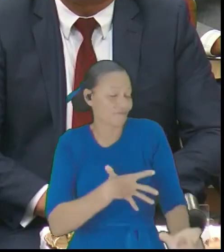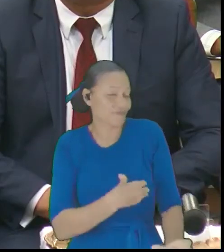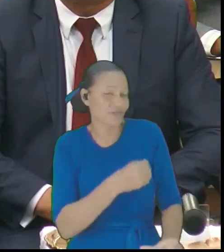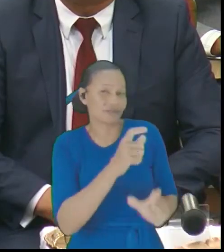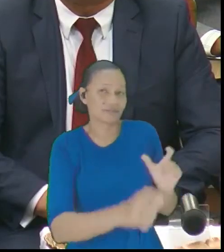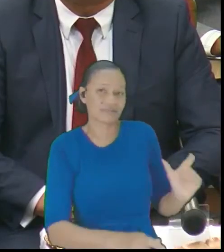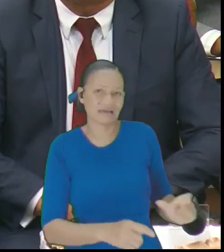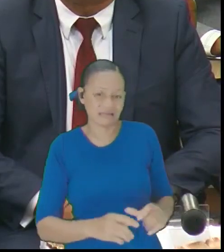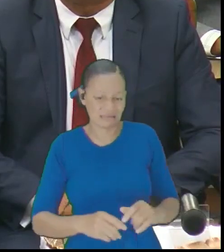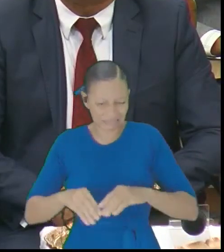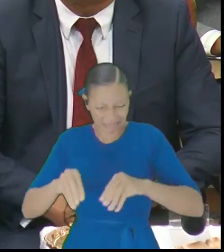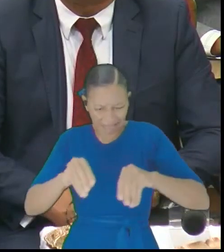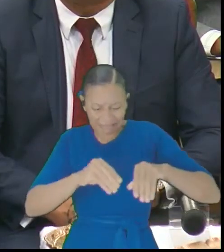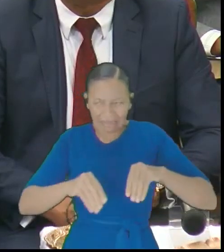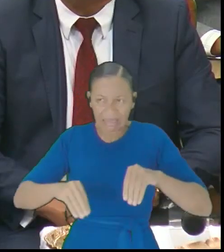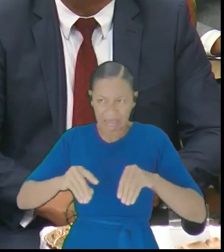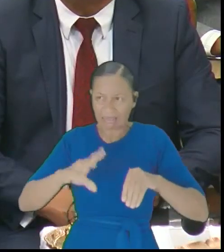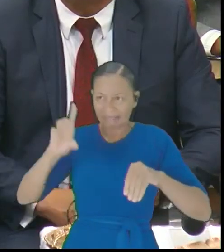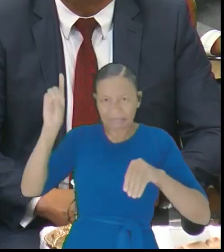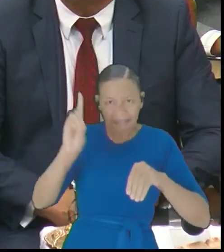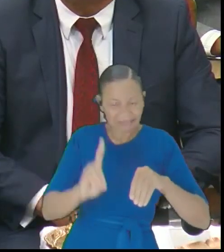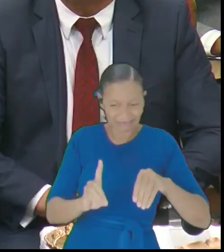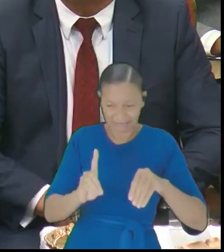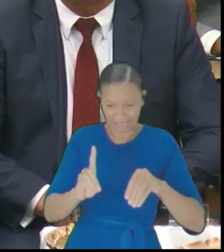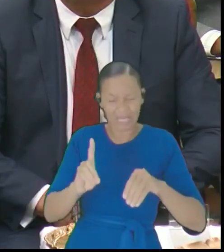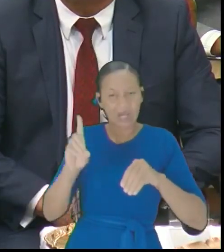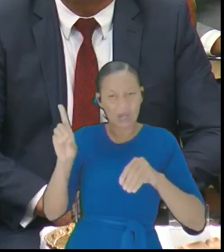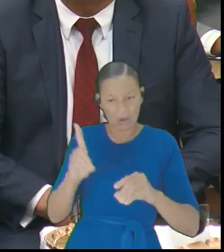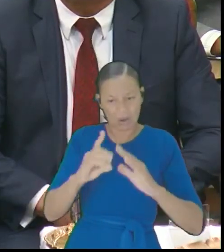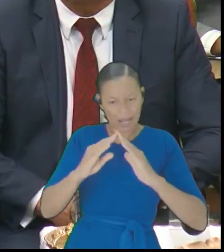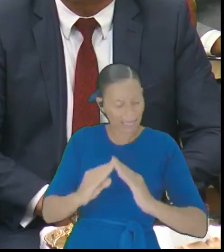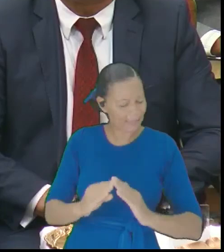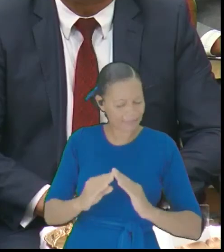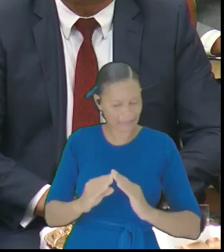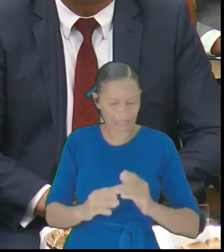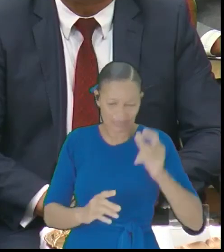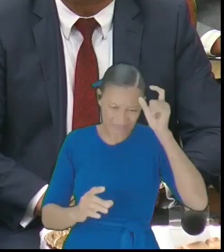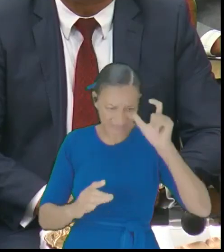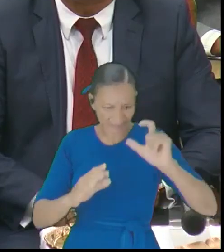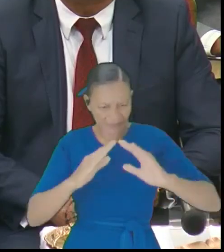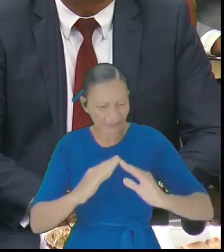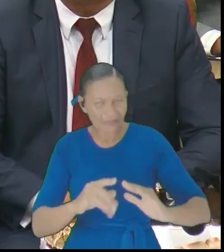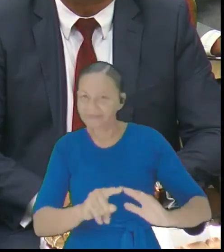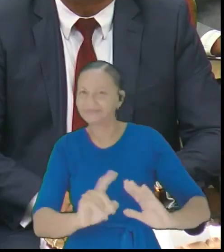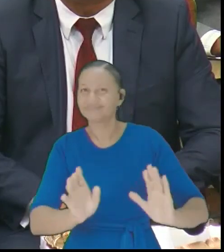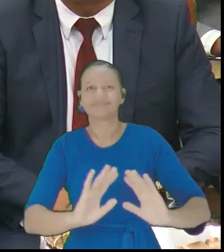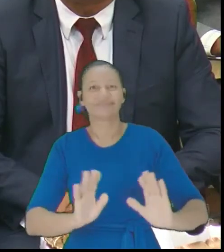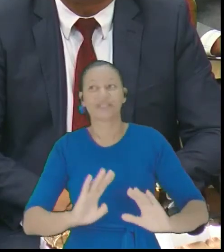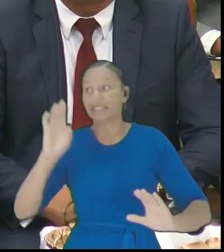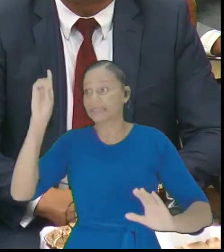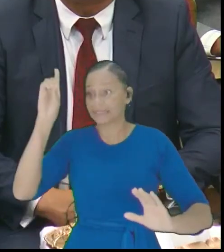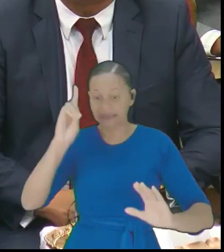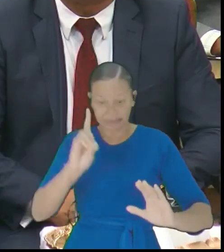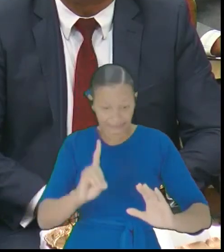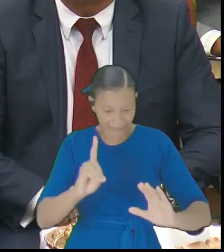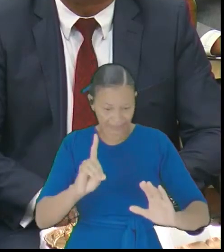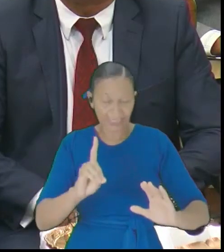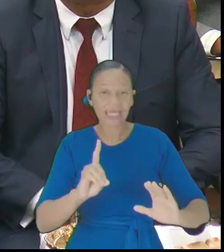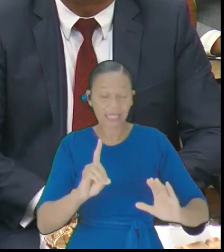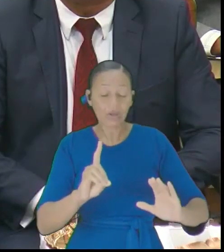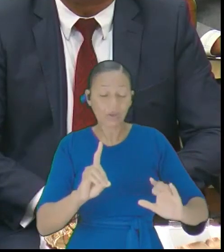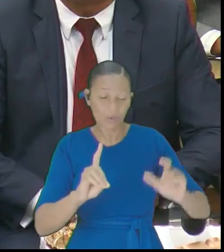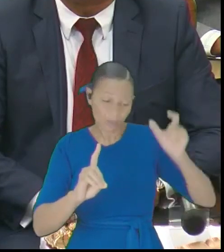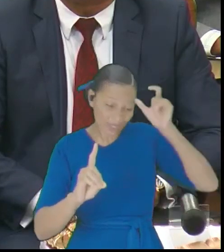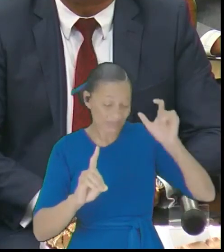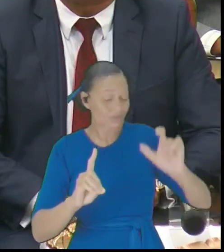não é morada de demônios. Tanto Deus como o diabo só se manifesta aqui via ser humano. Por isso